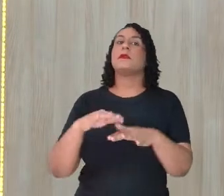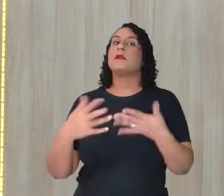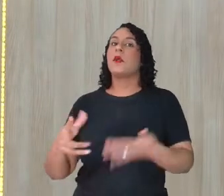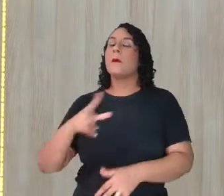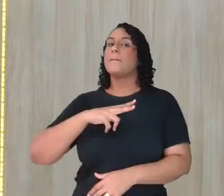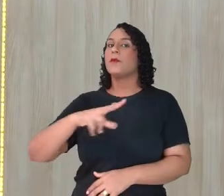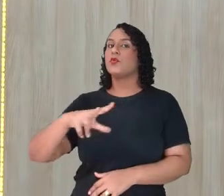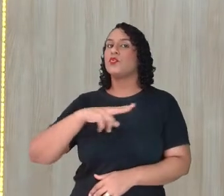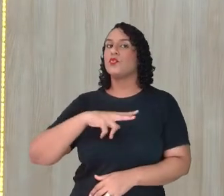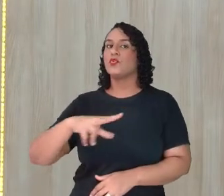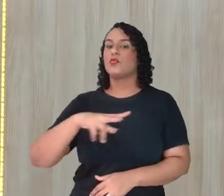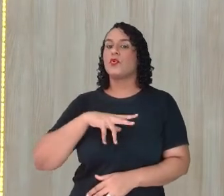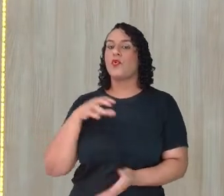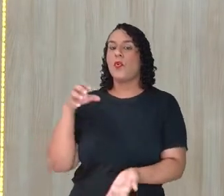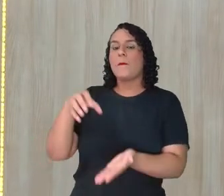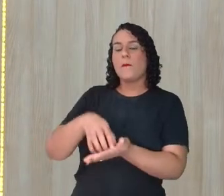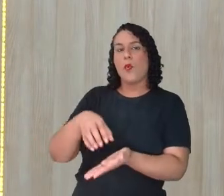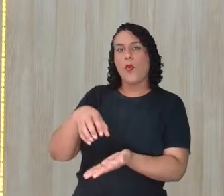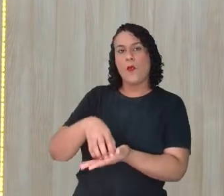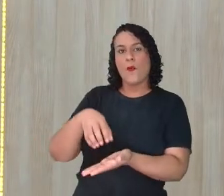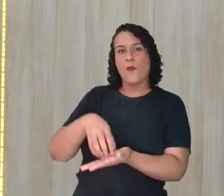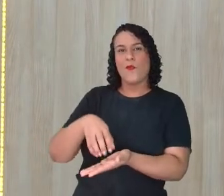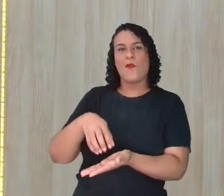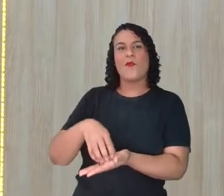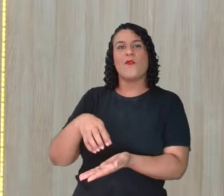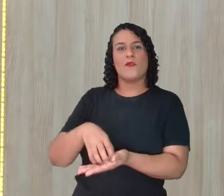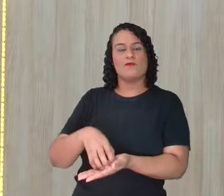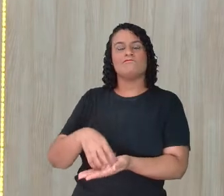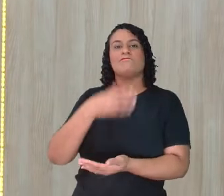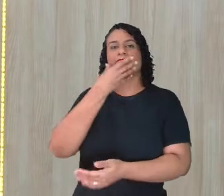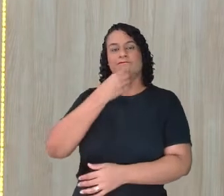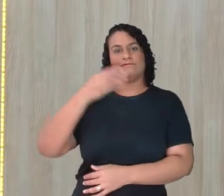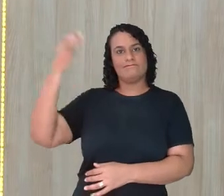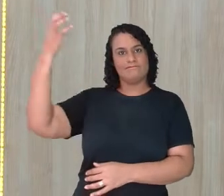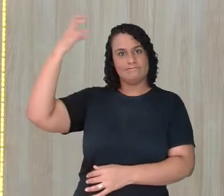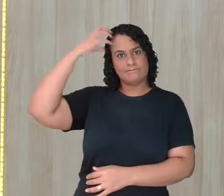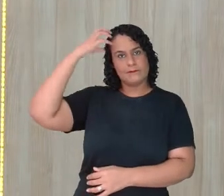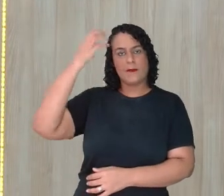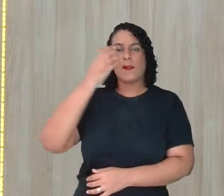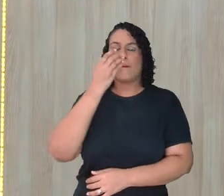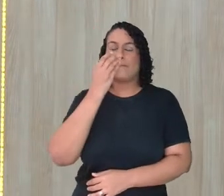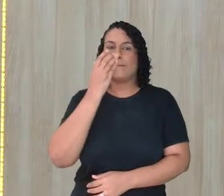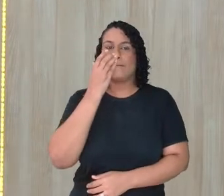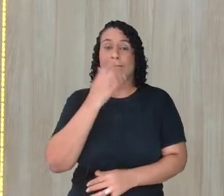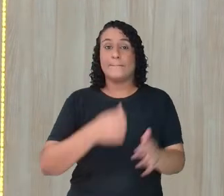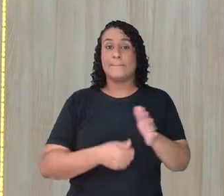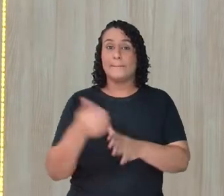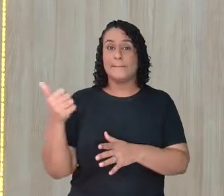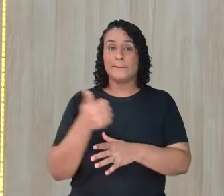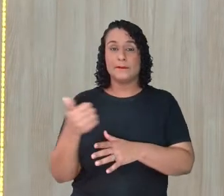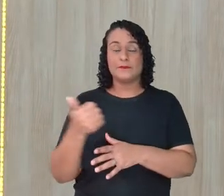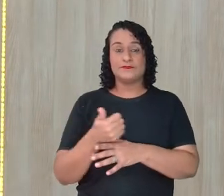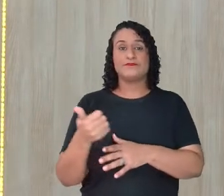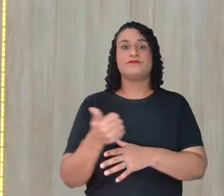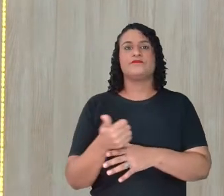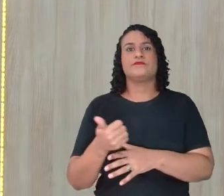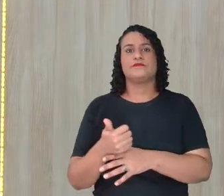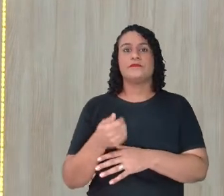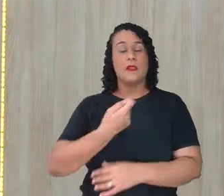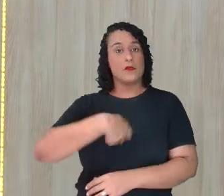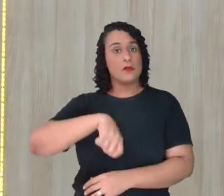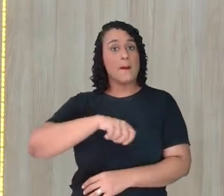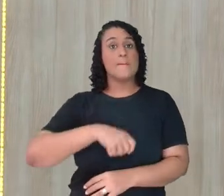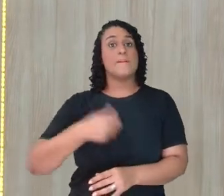condado portucalense, se centralizando ali como um reino, certo? Primeiro, inclusive, do que a